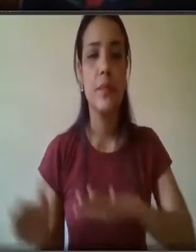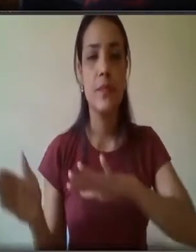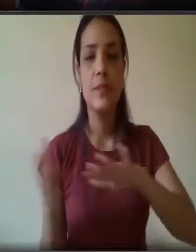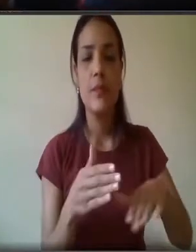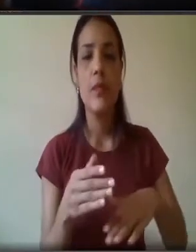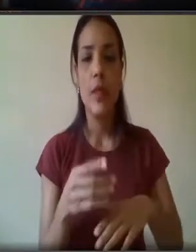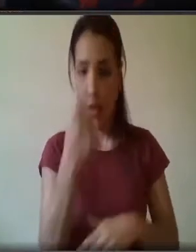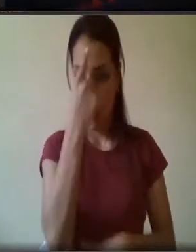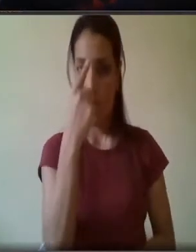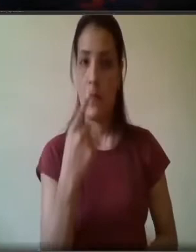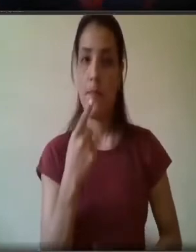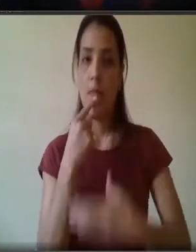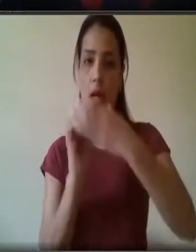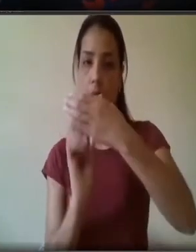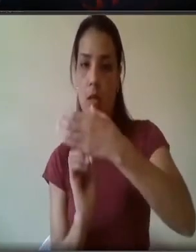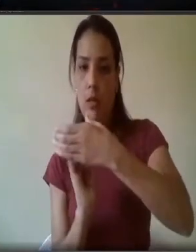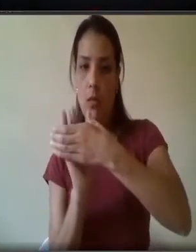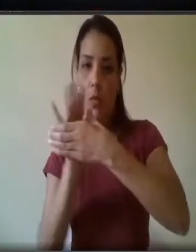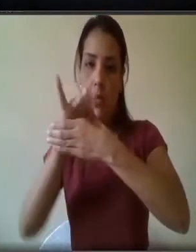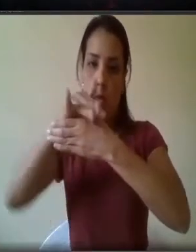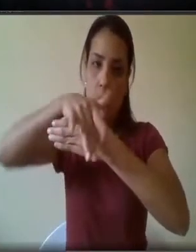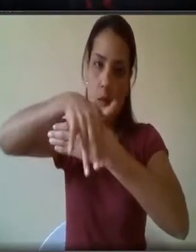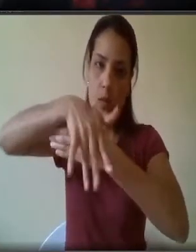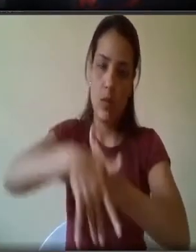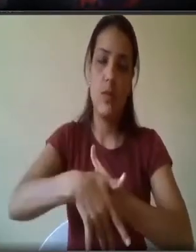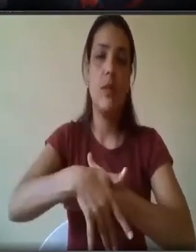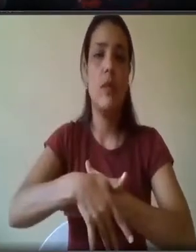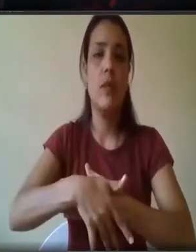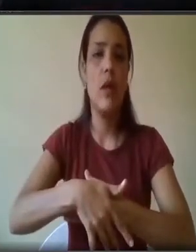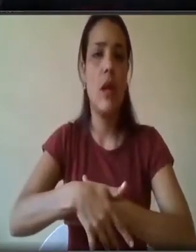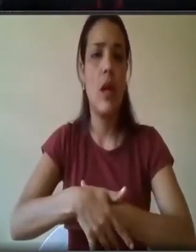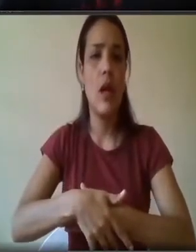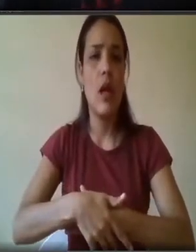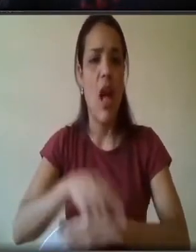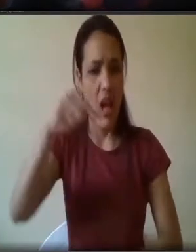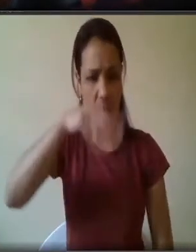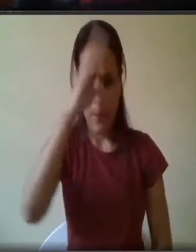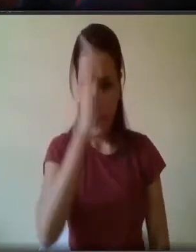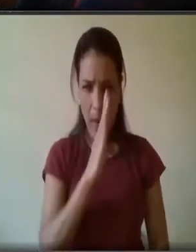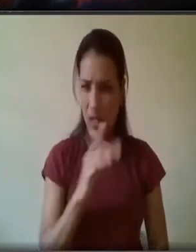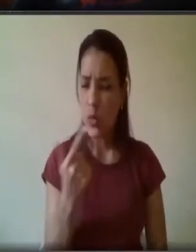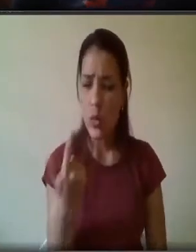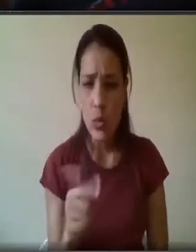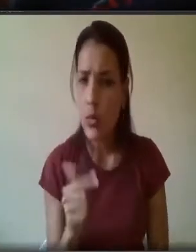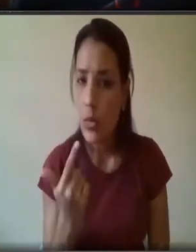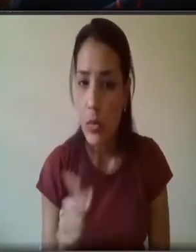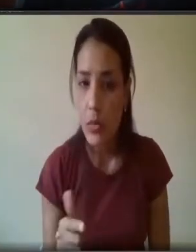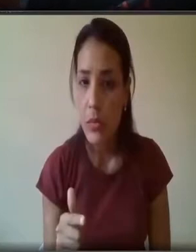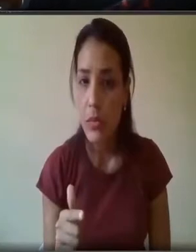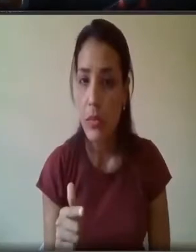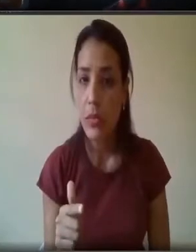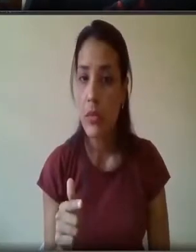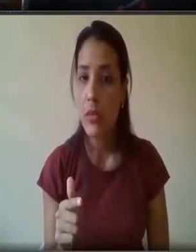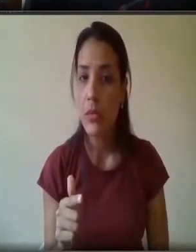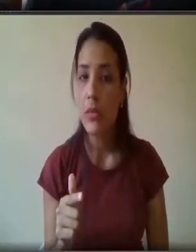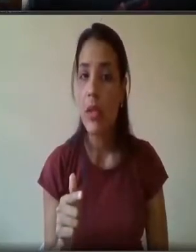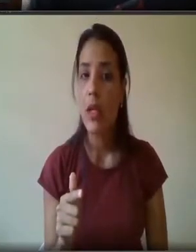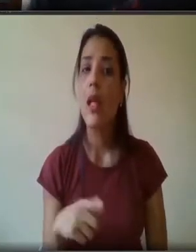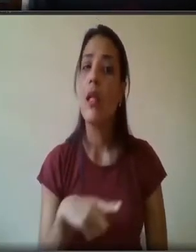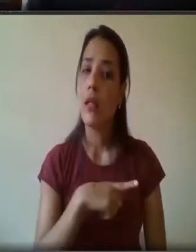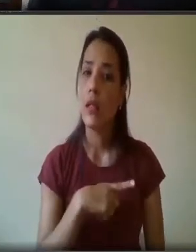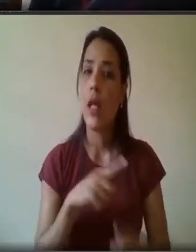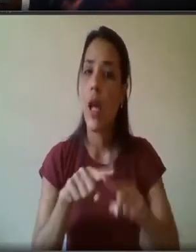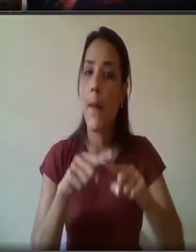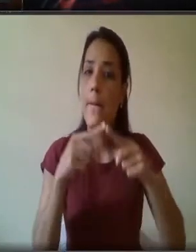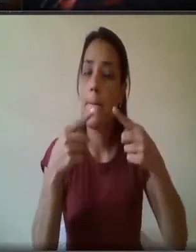Tá? O senhor disse que não tem vulcão no Brasil. Nós não temos vulcão ativo no Brasil na atualidade,